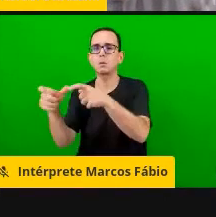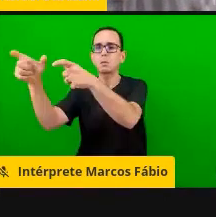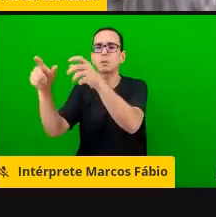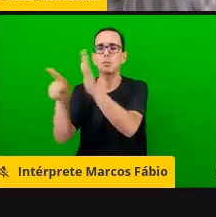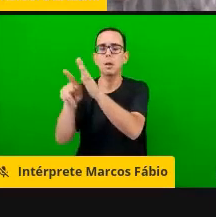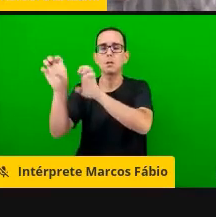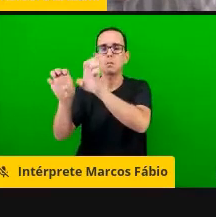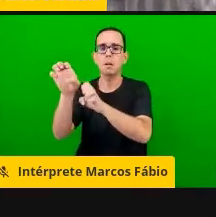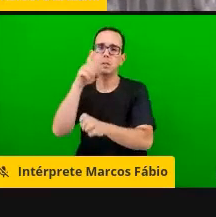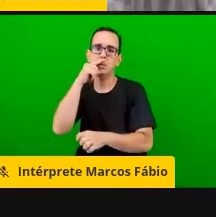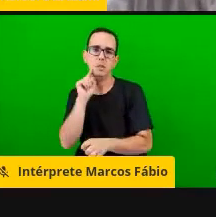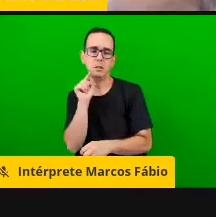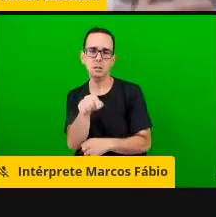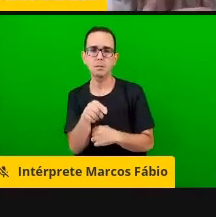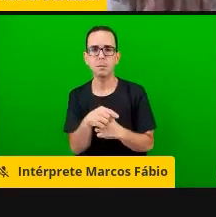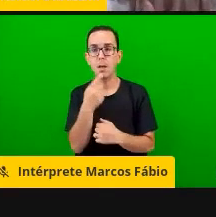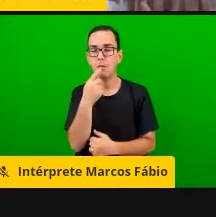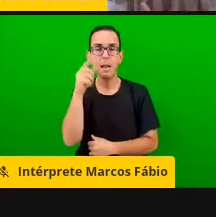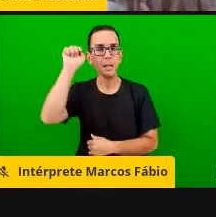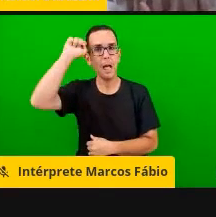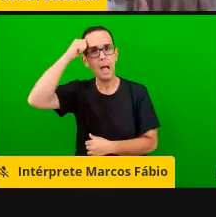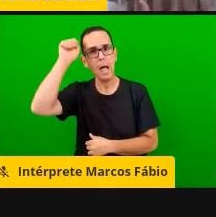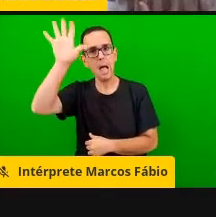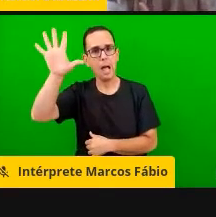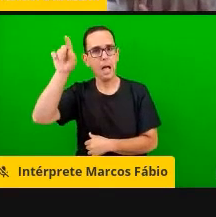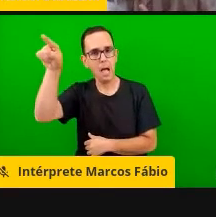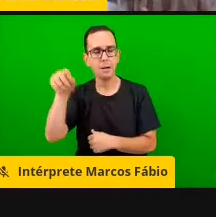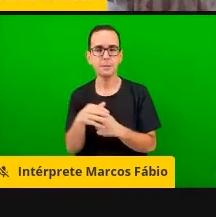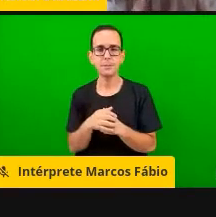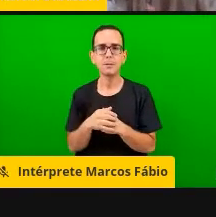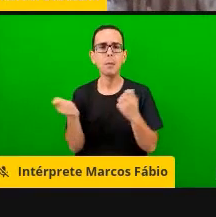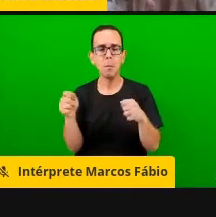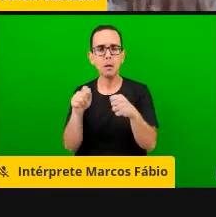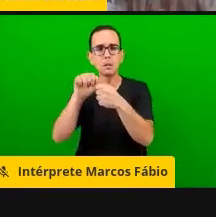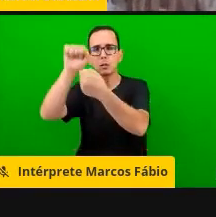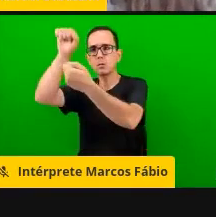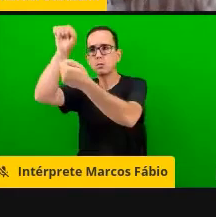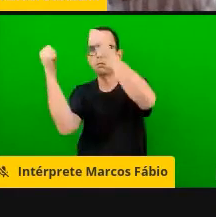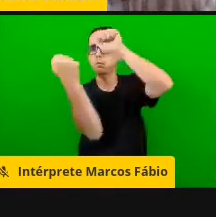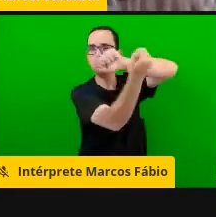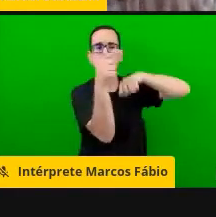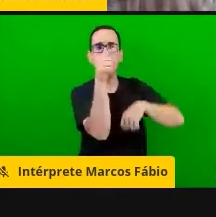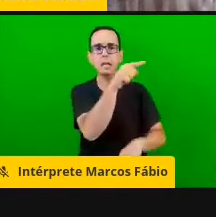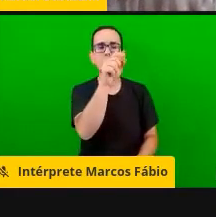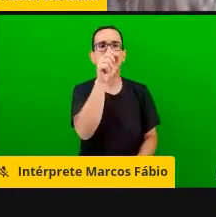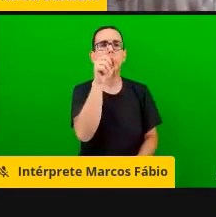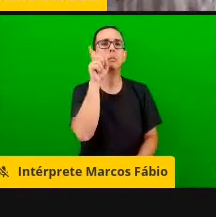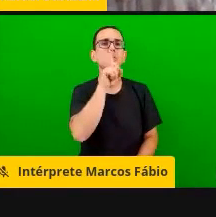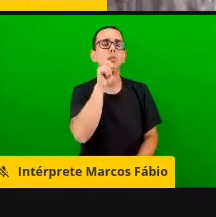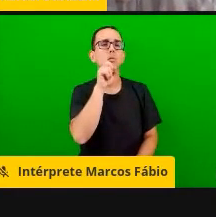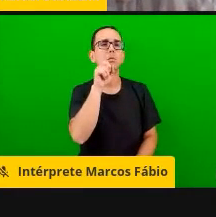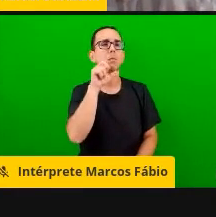trouxe aqui o exemplo da África, mas isso pode ser transposto para a América Latina. A gente tem esse processo acontecendo na América Latina